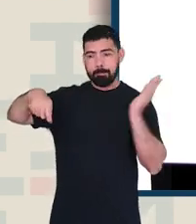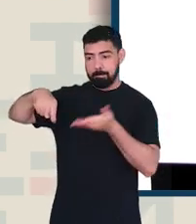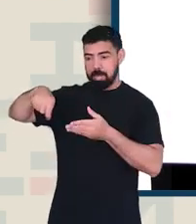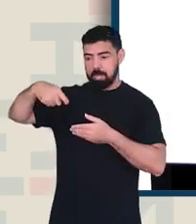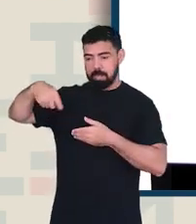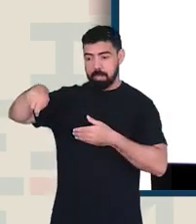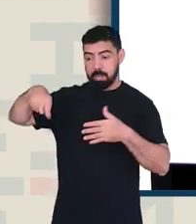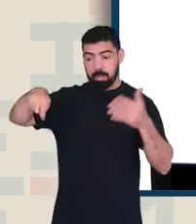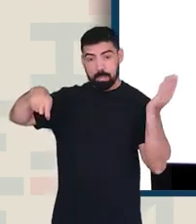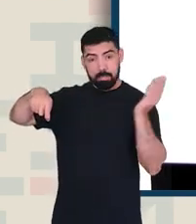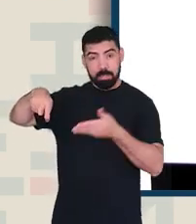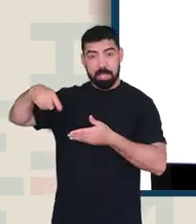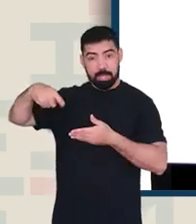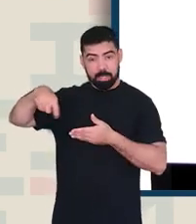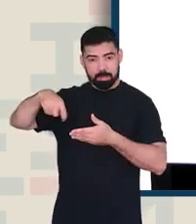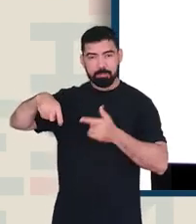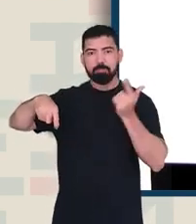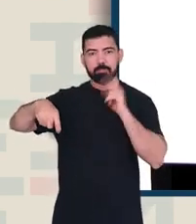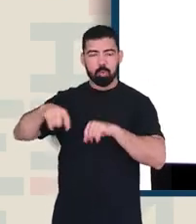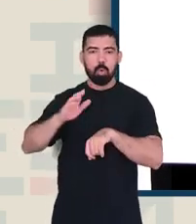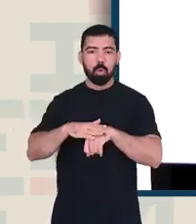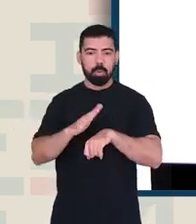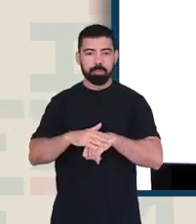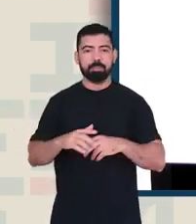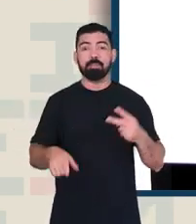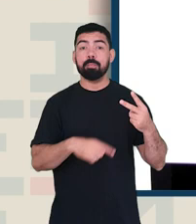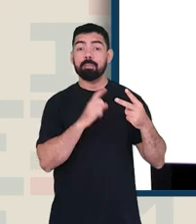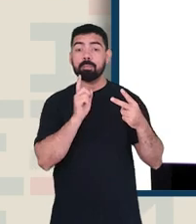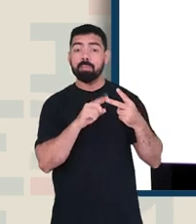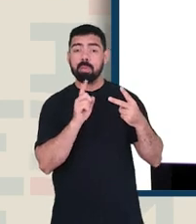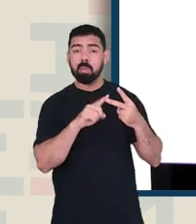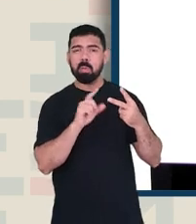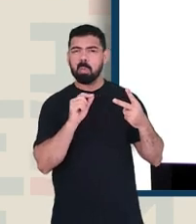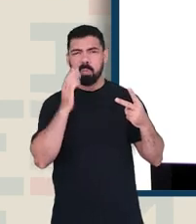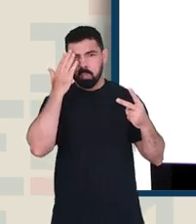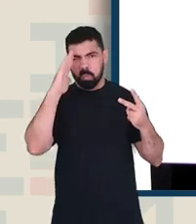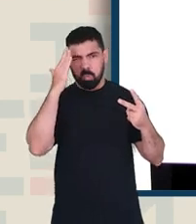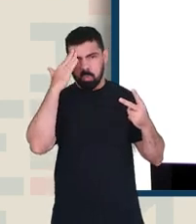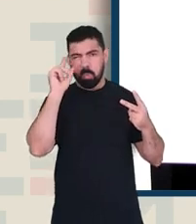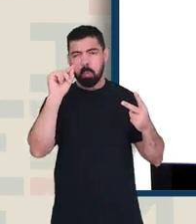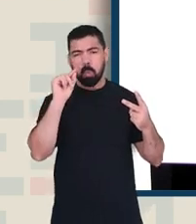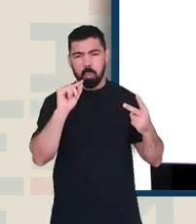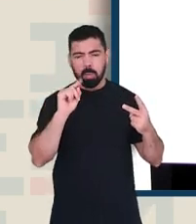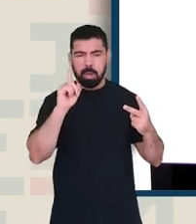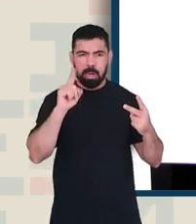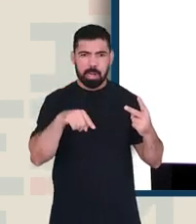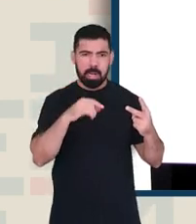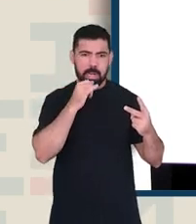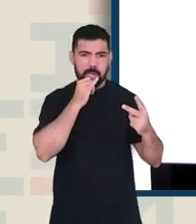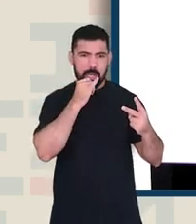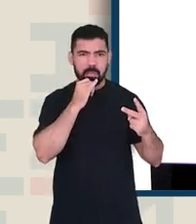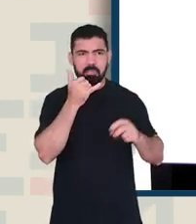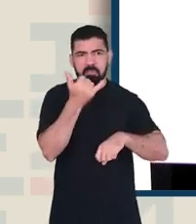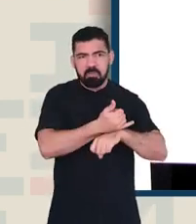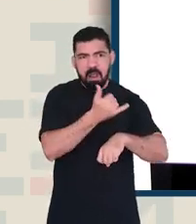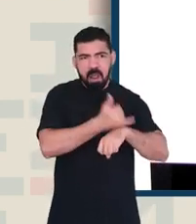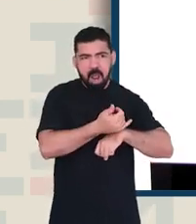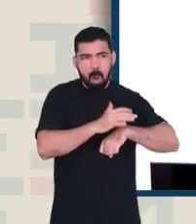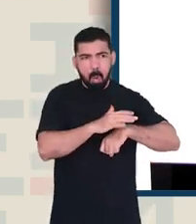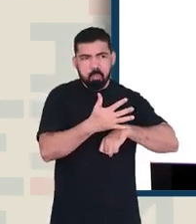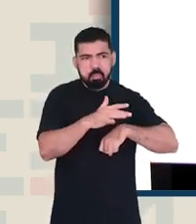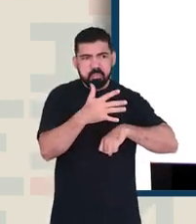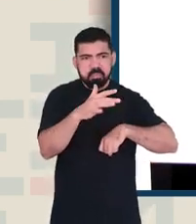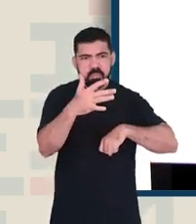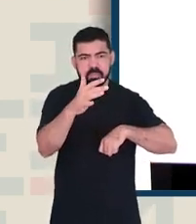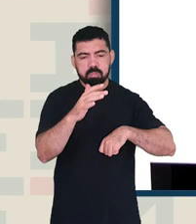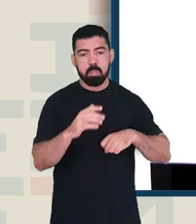que produz o som. No segundo, a gente não sabe muito bem, pode ser um elemento metálico.